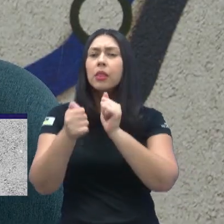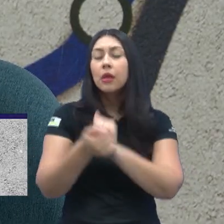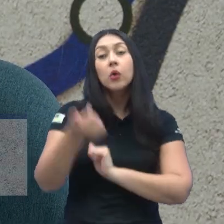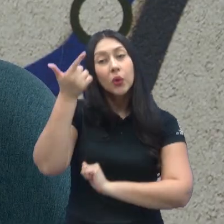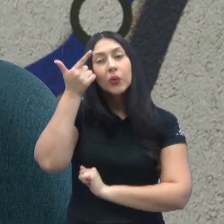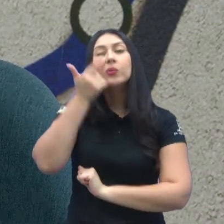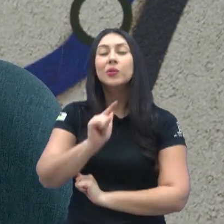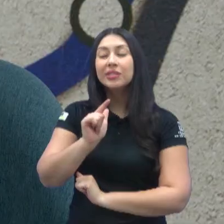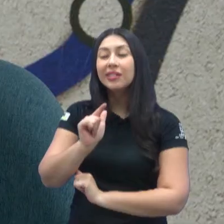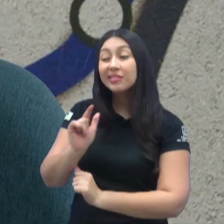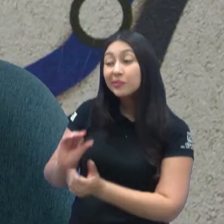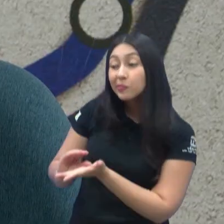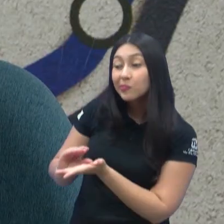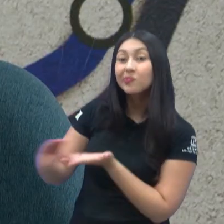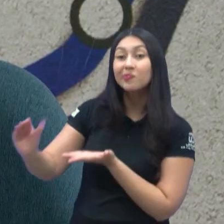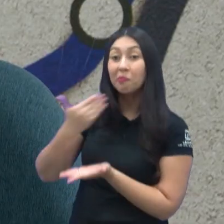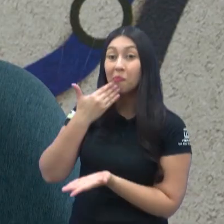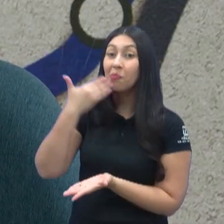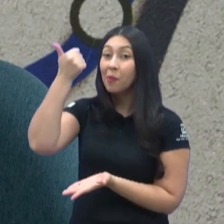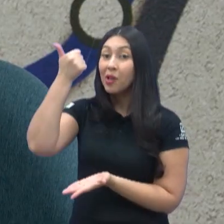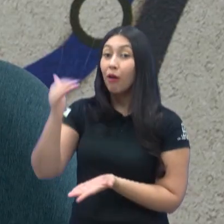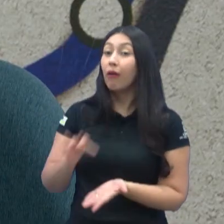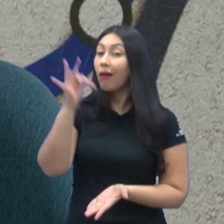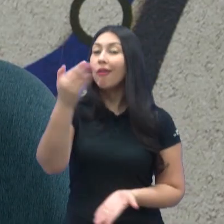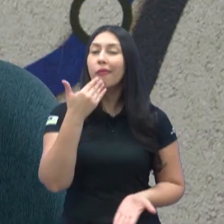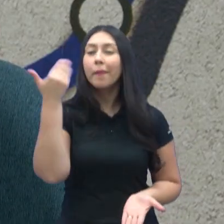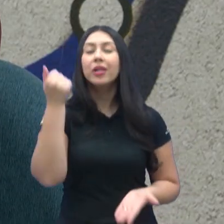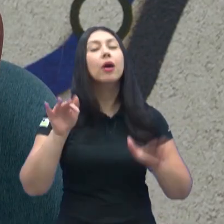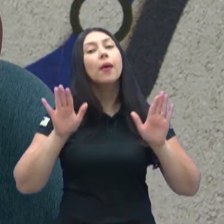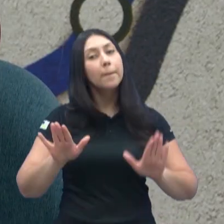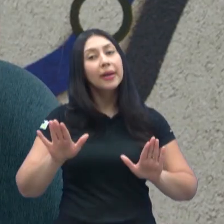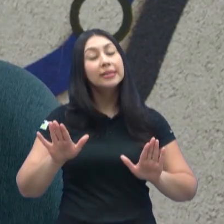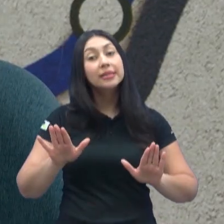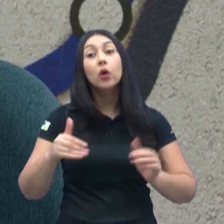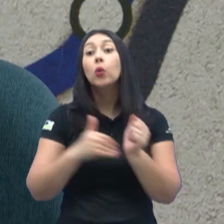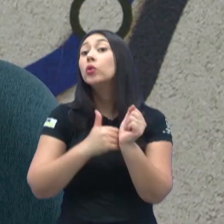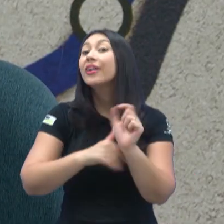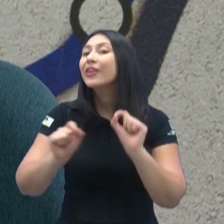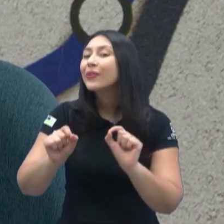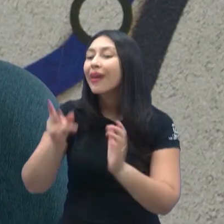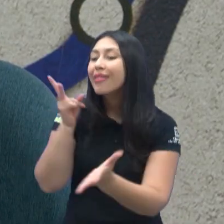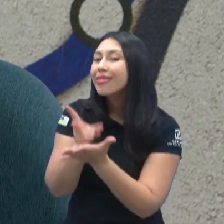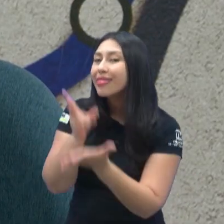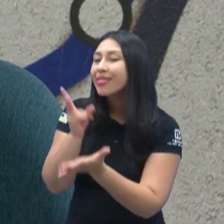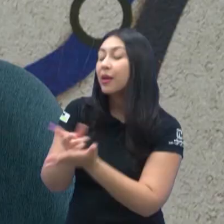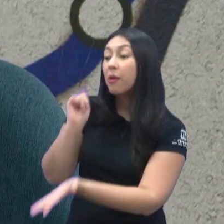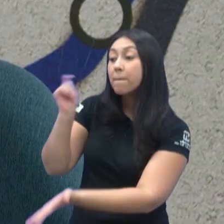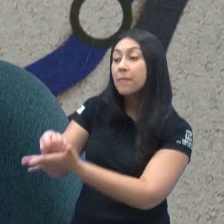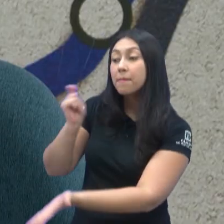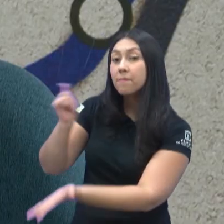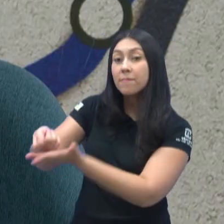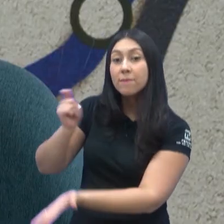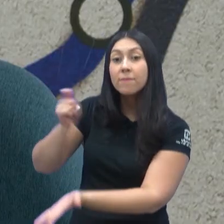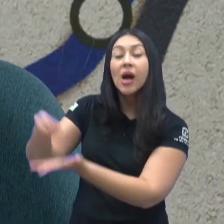consegue ter um recolhimento melhor e um futuro melhor. Mas acho que o segredo para ele é constância e verificar a situação